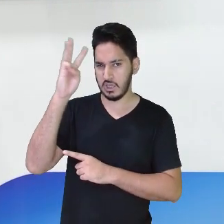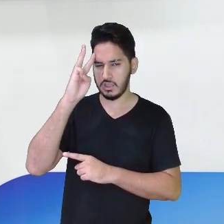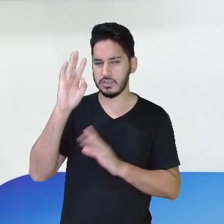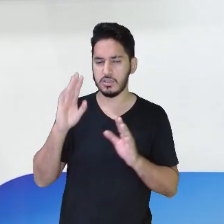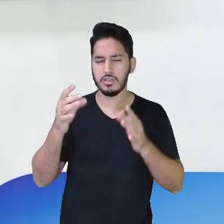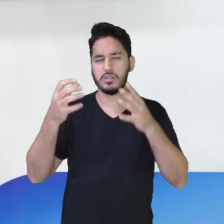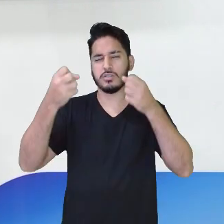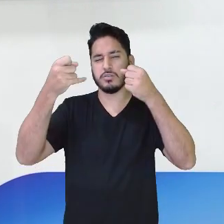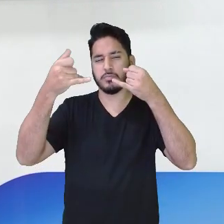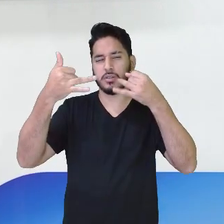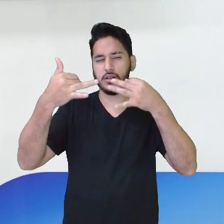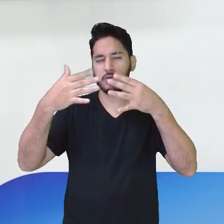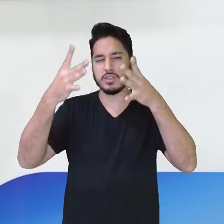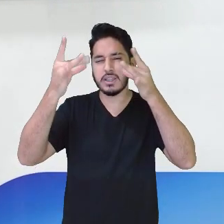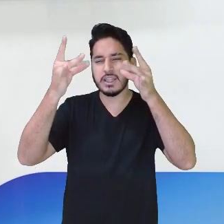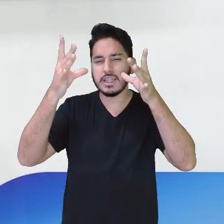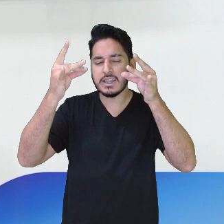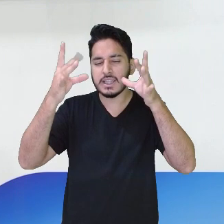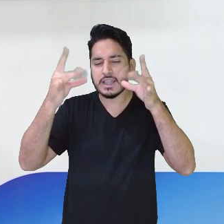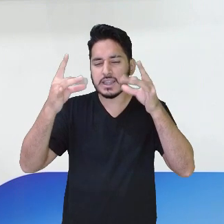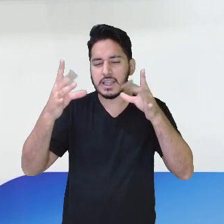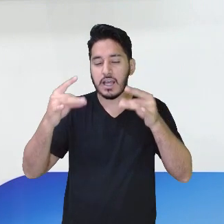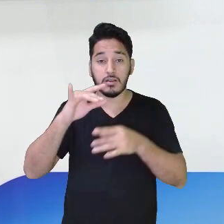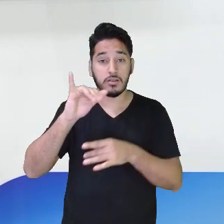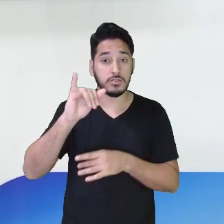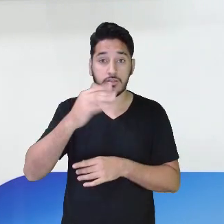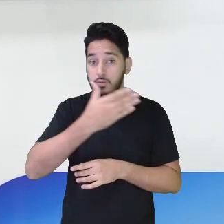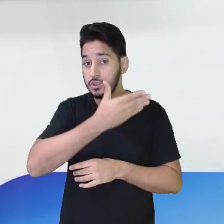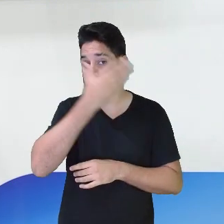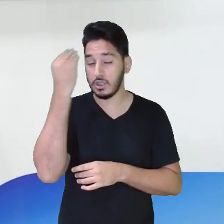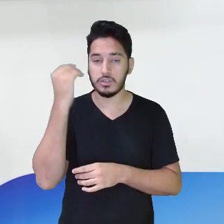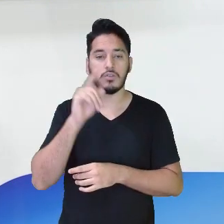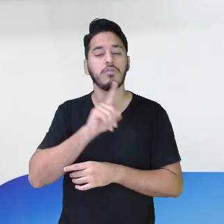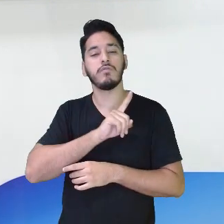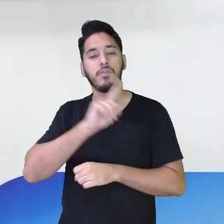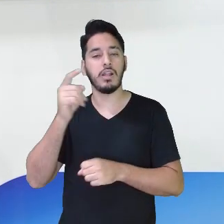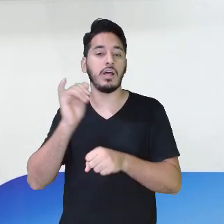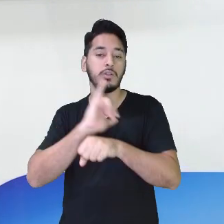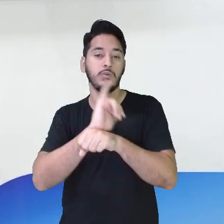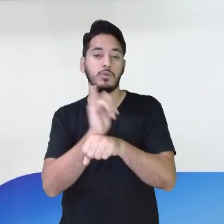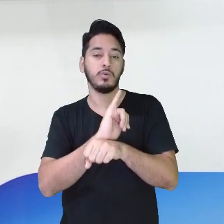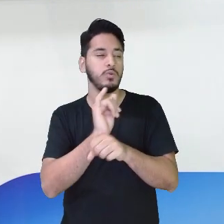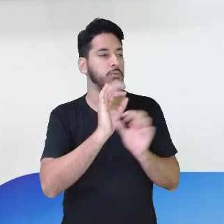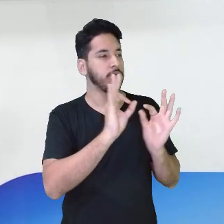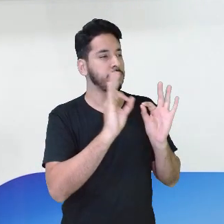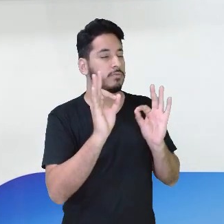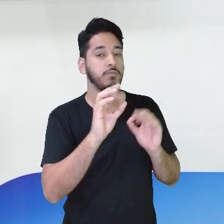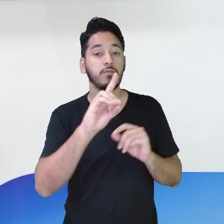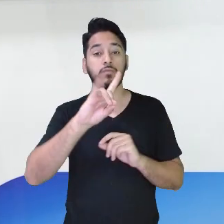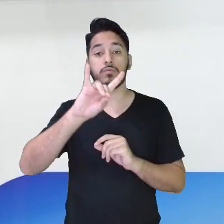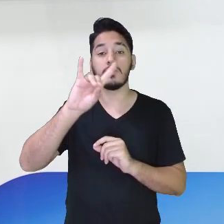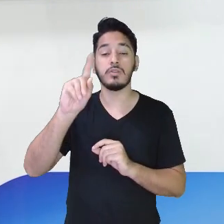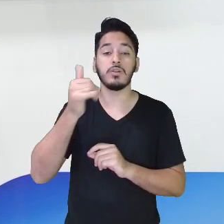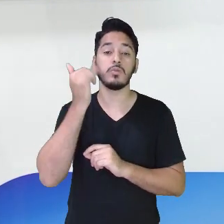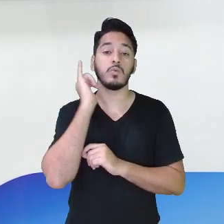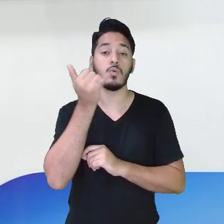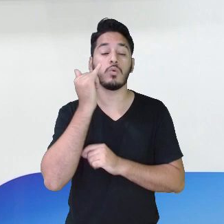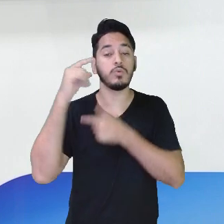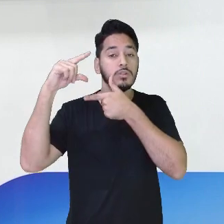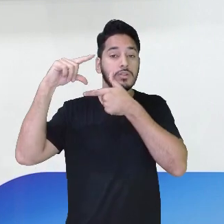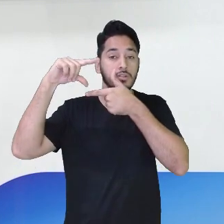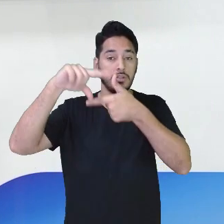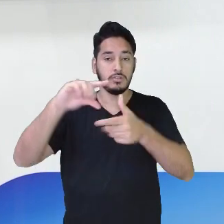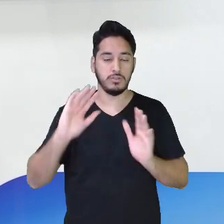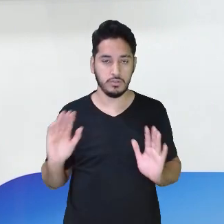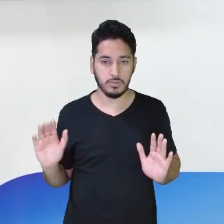Explicamos bem detalhadozinho. Qualquer coisa, procura no canal do YouTube lá que você vai ver. Foi no dia da aula de conto